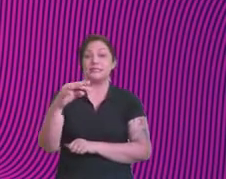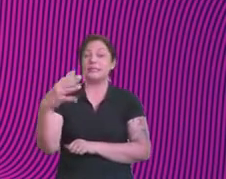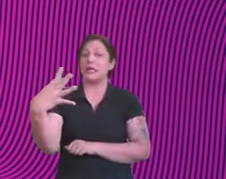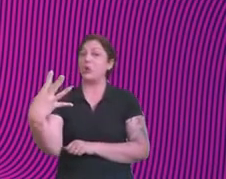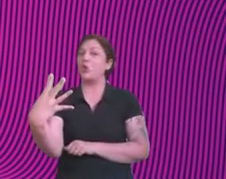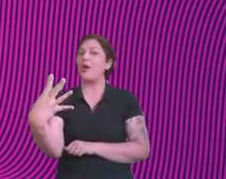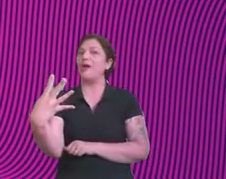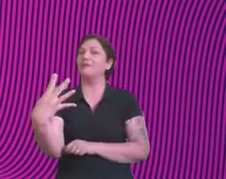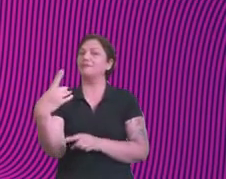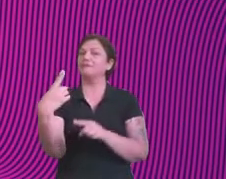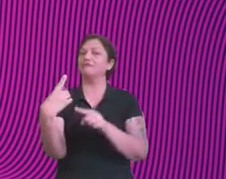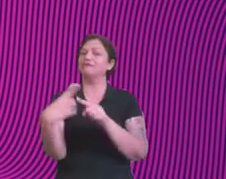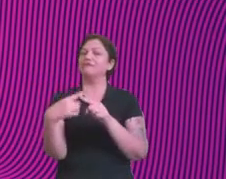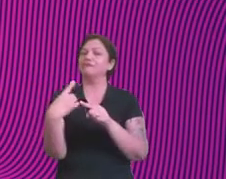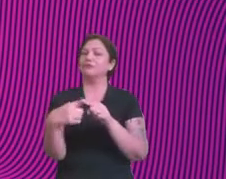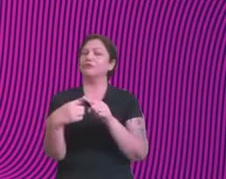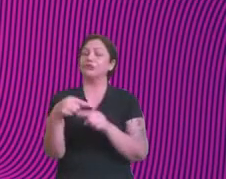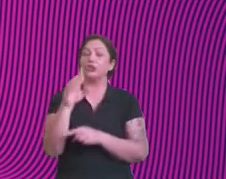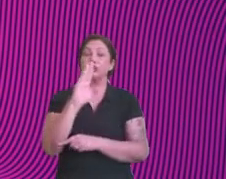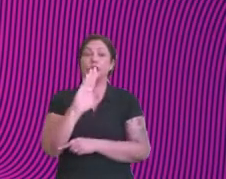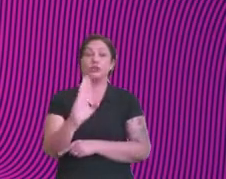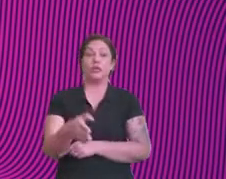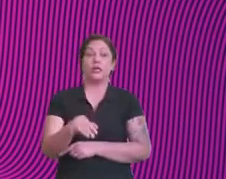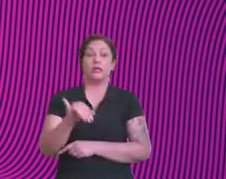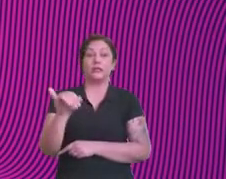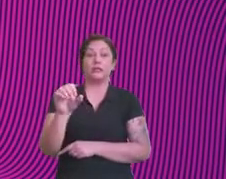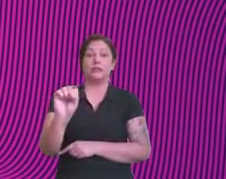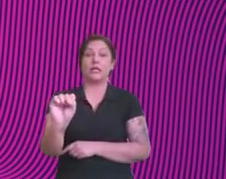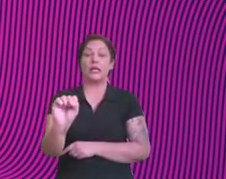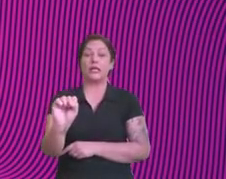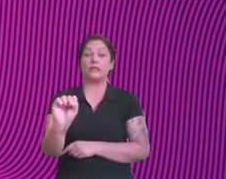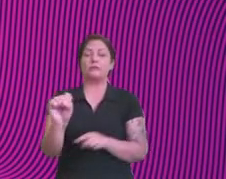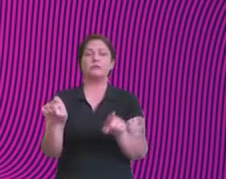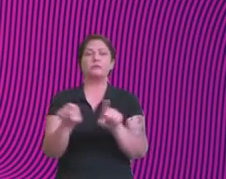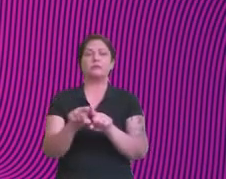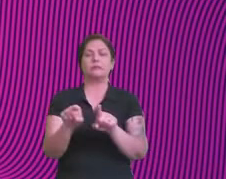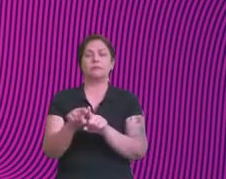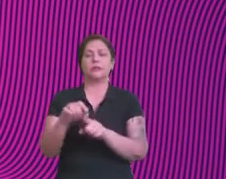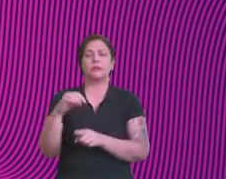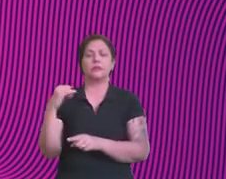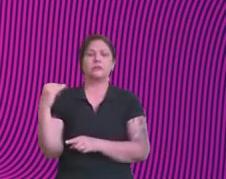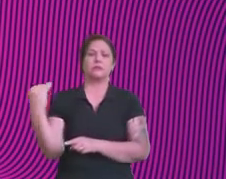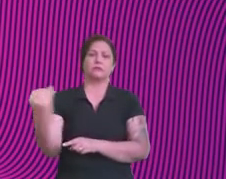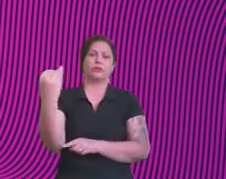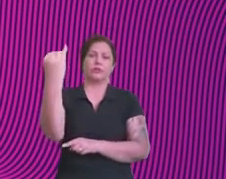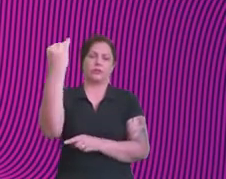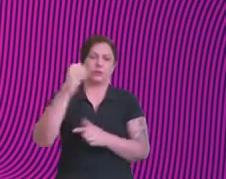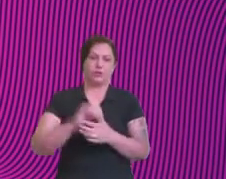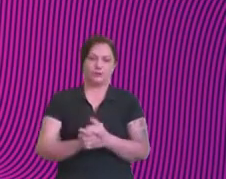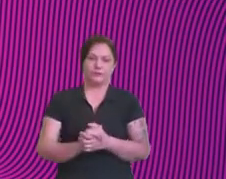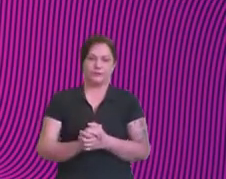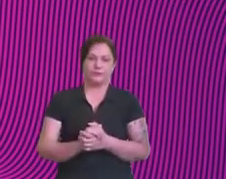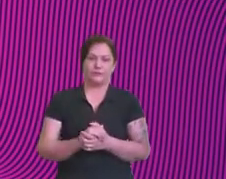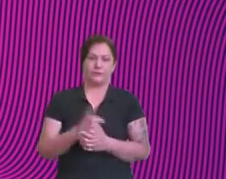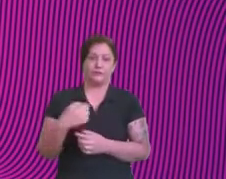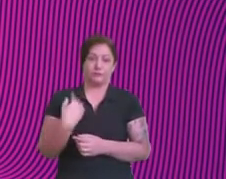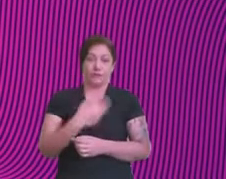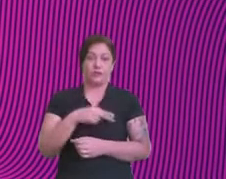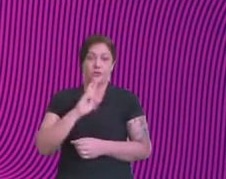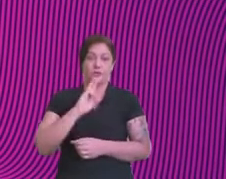cresceram muito, né, o ISD, e eu acho que ela pode ter um papel fundamental. Espero que eu tenha te respondido.